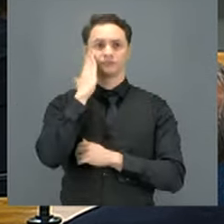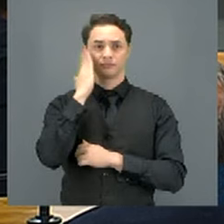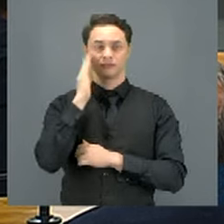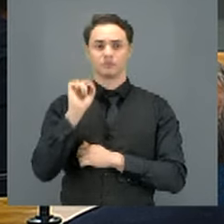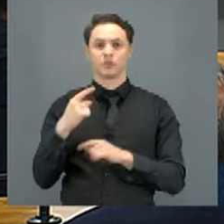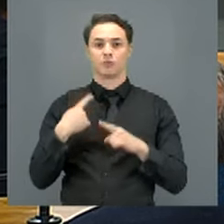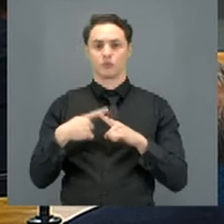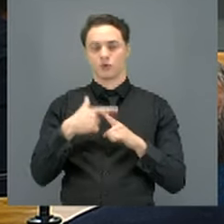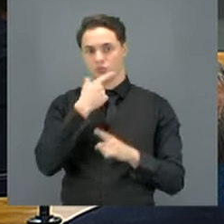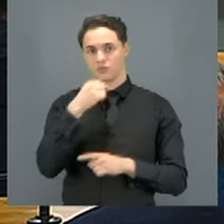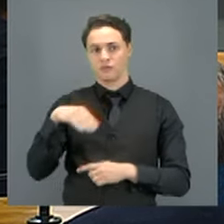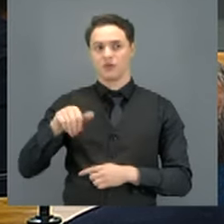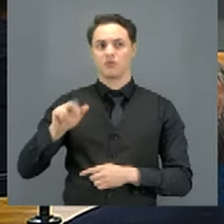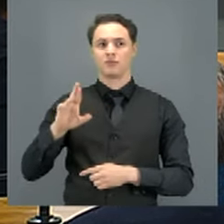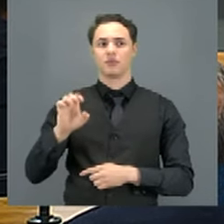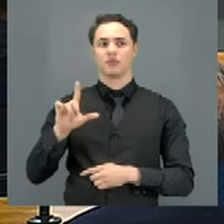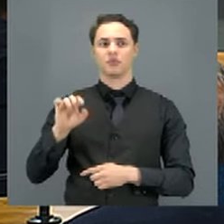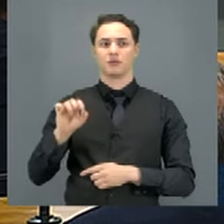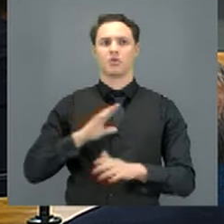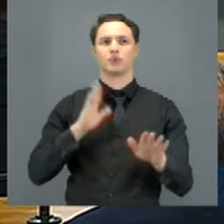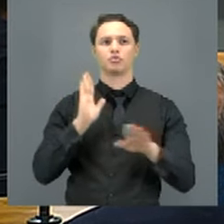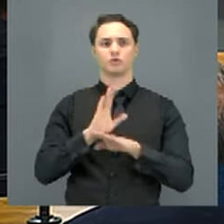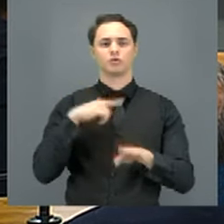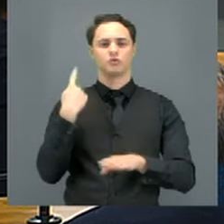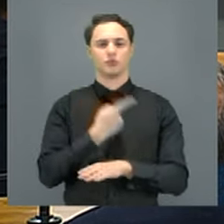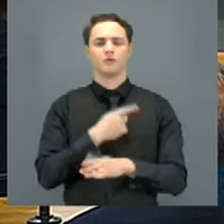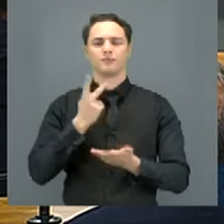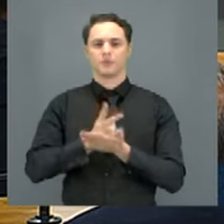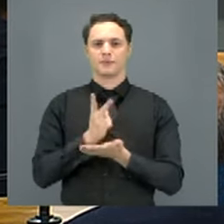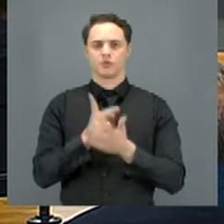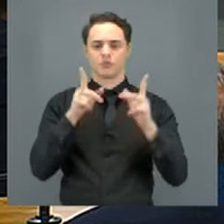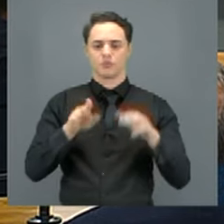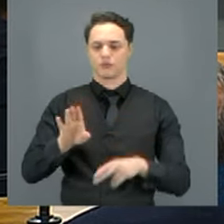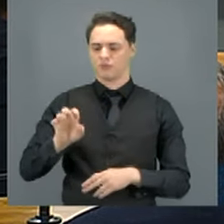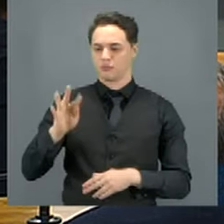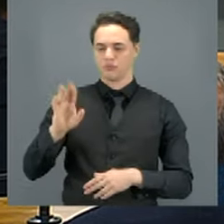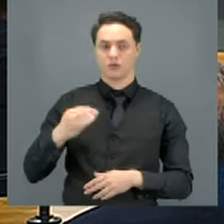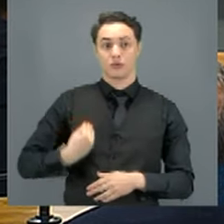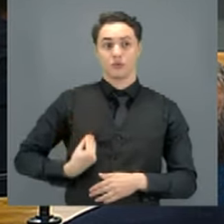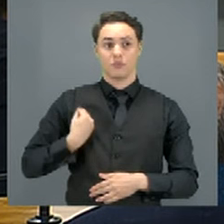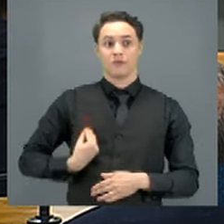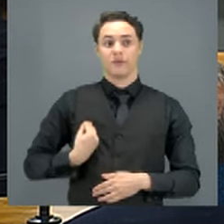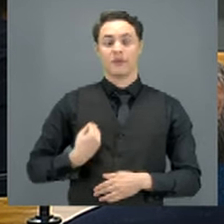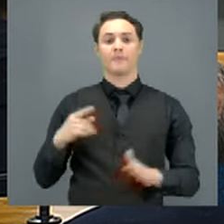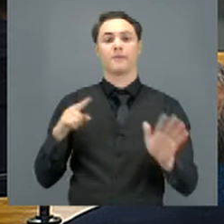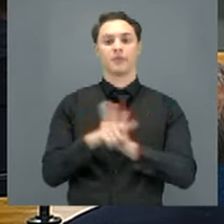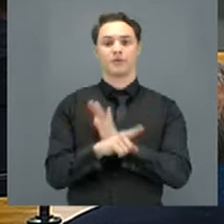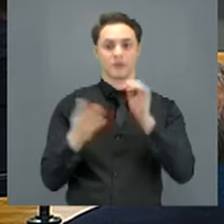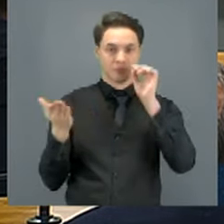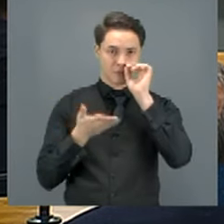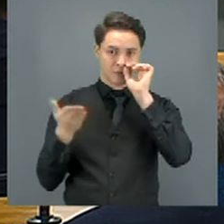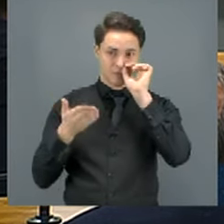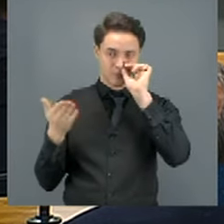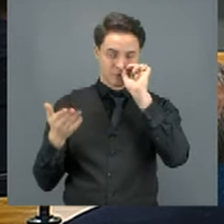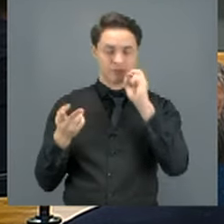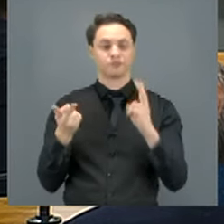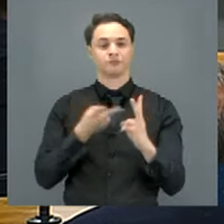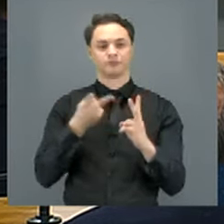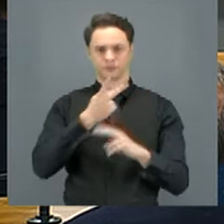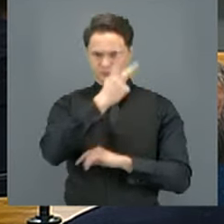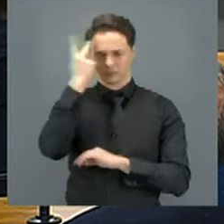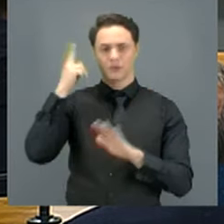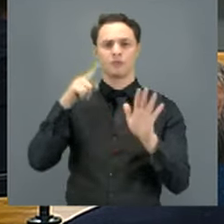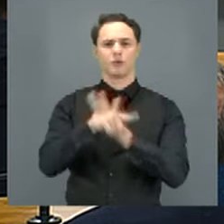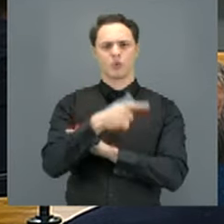porque o Marcelo tem colaborado muito conosco, ele esteve aqui no mesmo dia que teve o Beto. Tem uma pergunta que o Marcelo faz a um dos dois. O Marcelo é